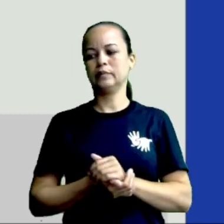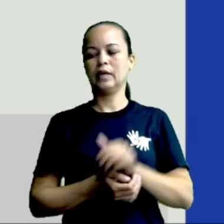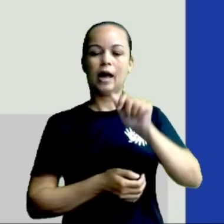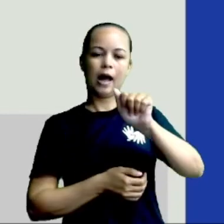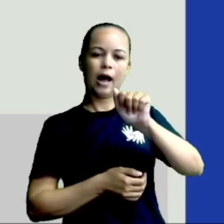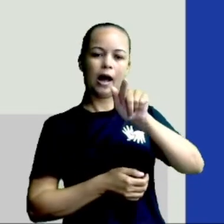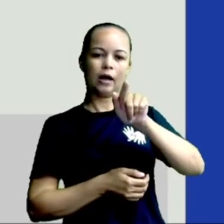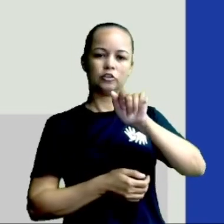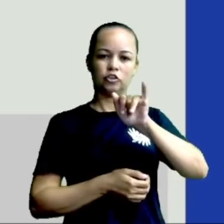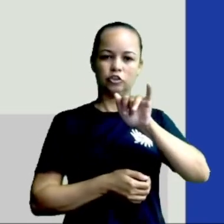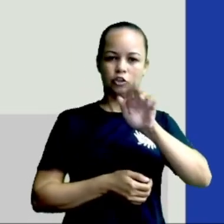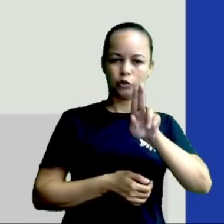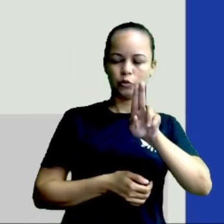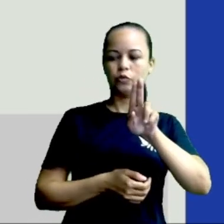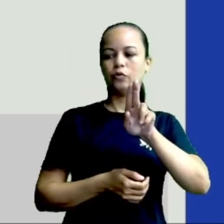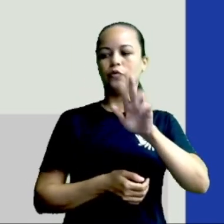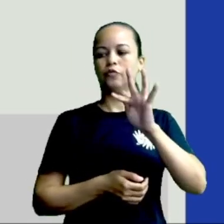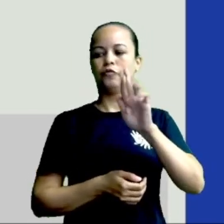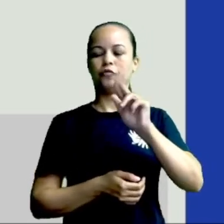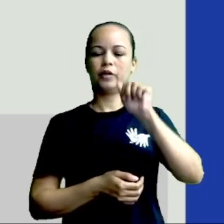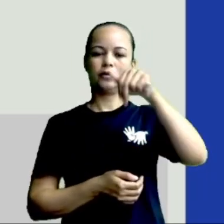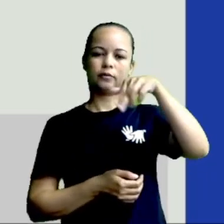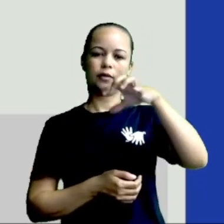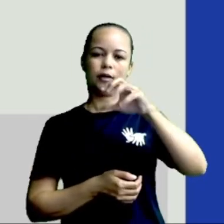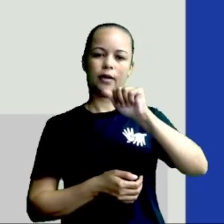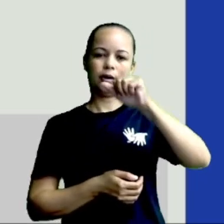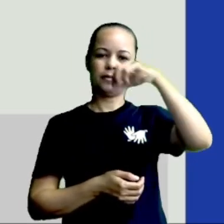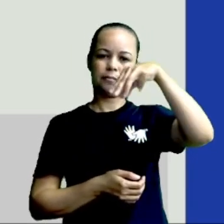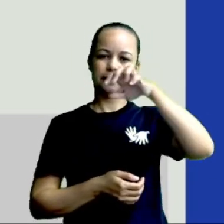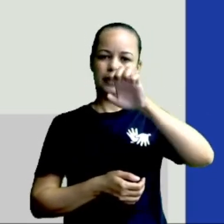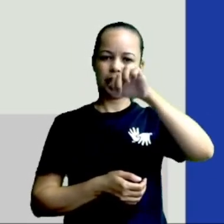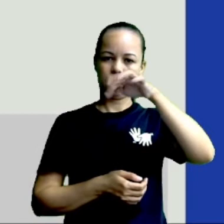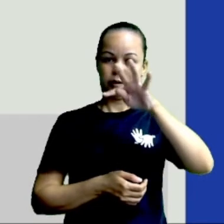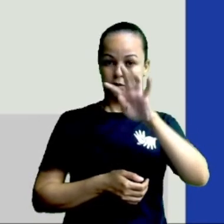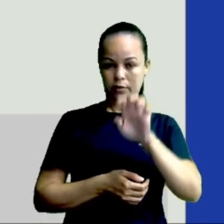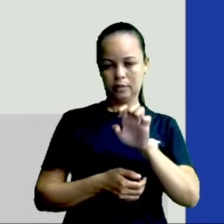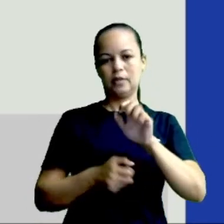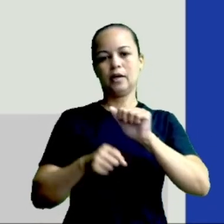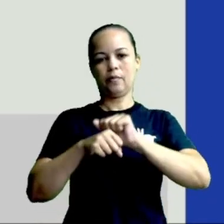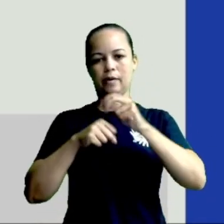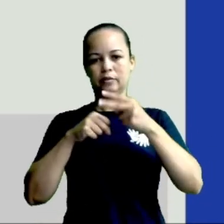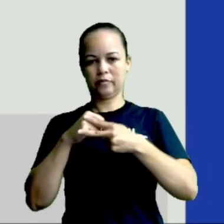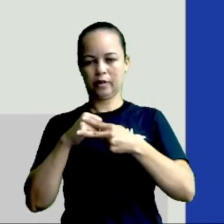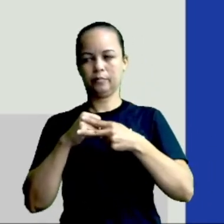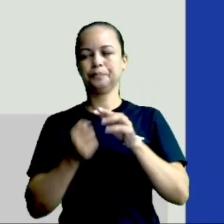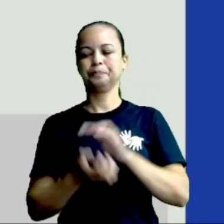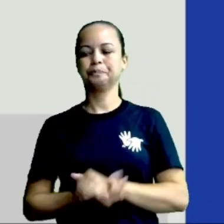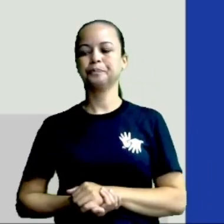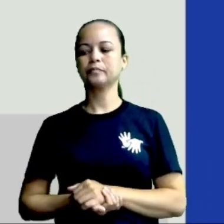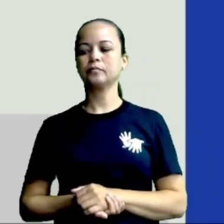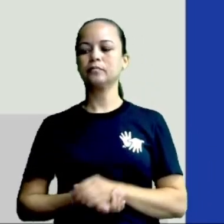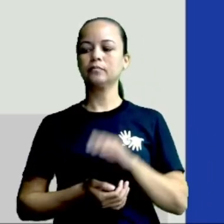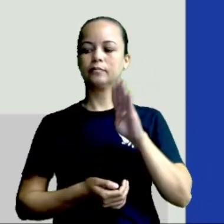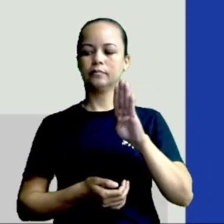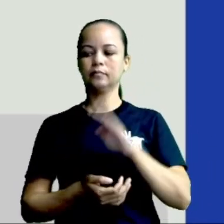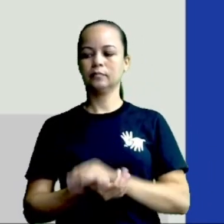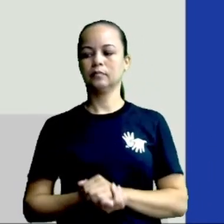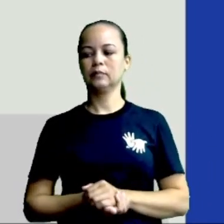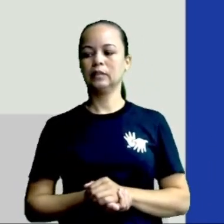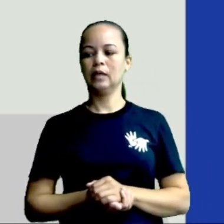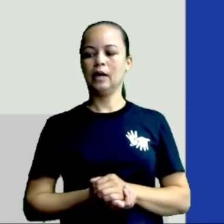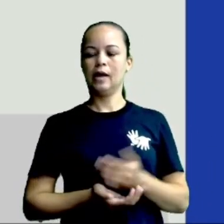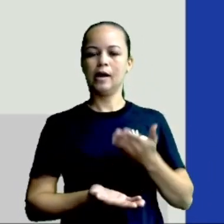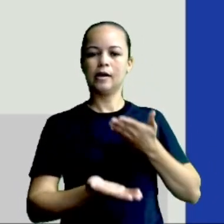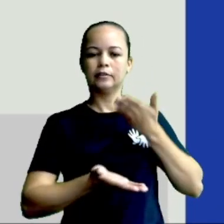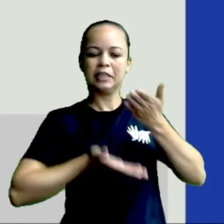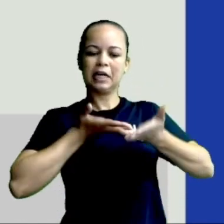mesmo. Agiu francamente. Então, francamente, aí é o advérbio correspondente. Letra B.